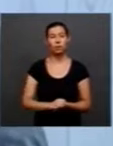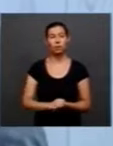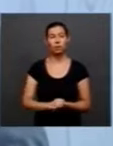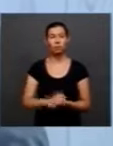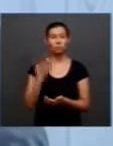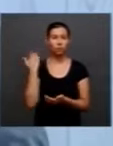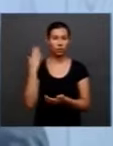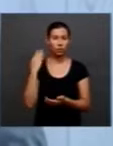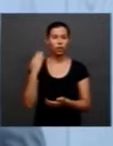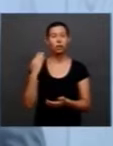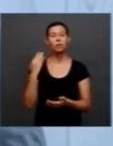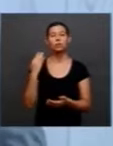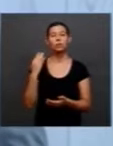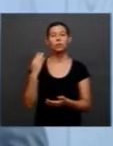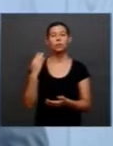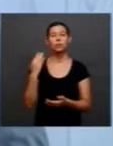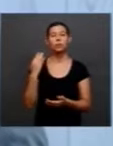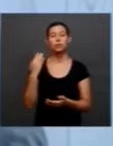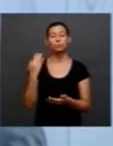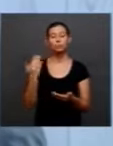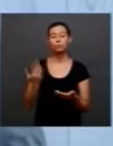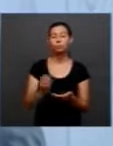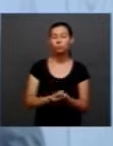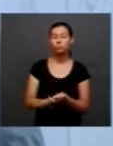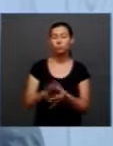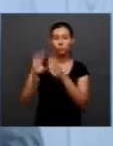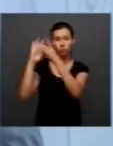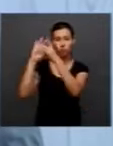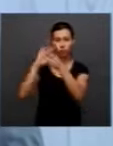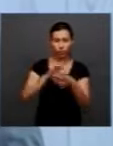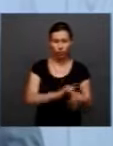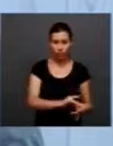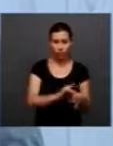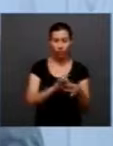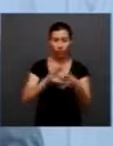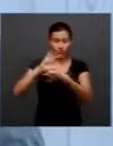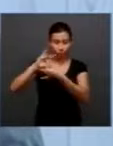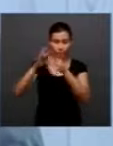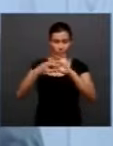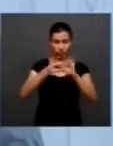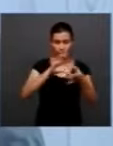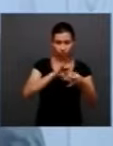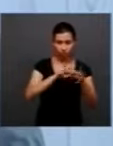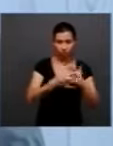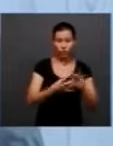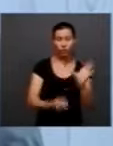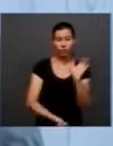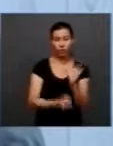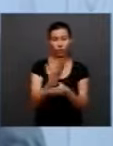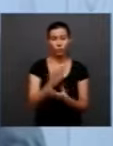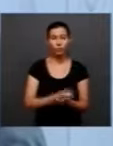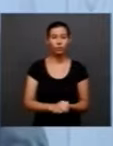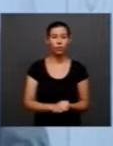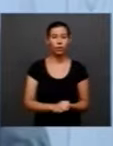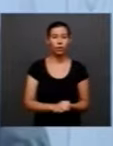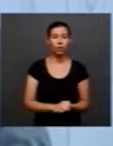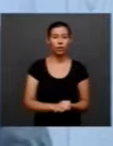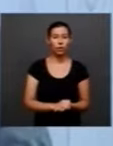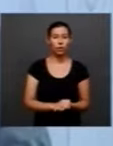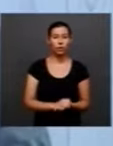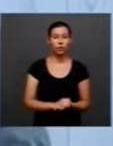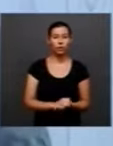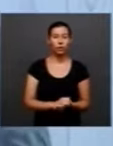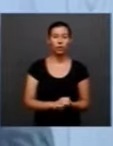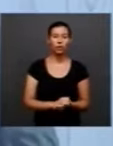Moderna, a gente vai ver várias narrativas de como ele pensava o esporte, no sentido de afastar tudo que não fosse macho, viril e